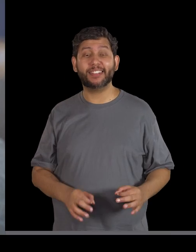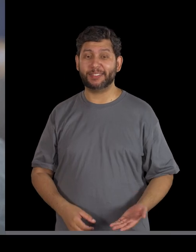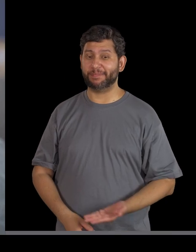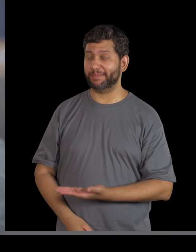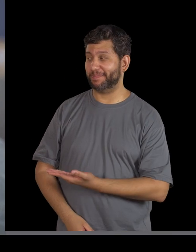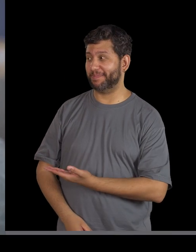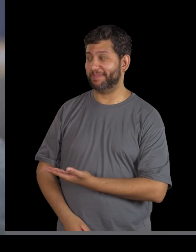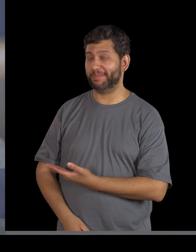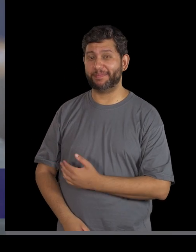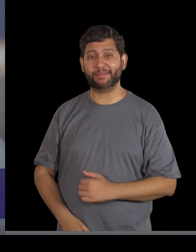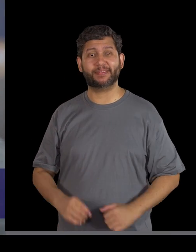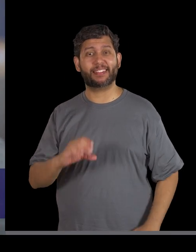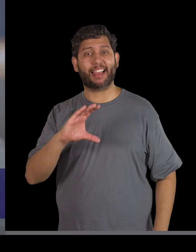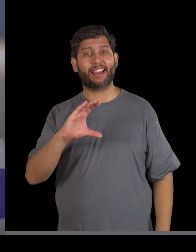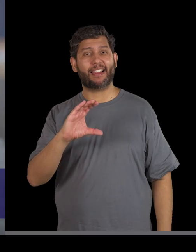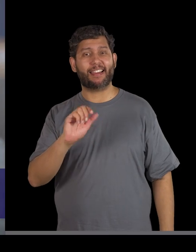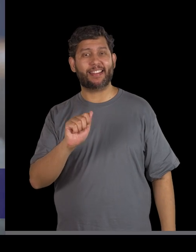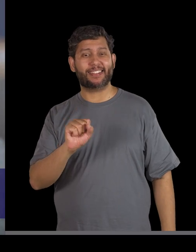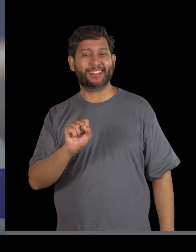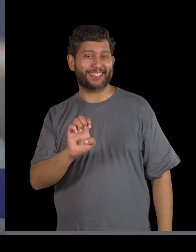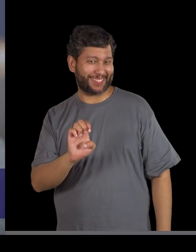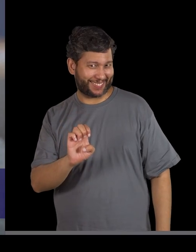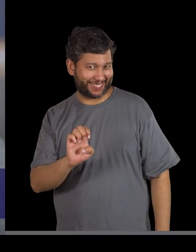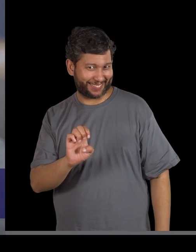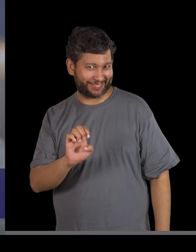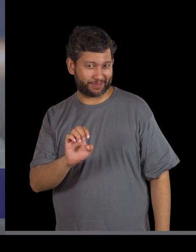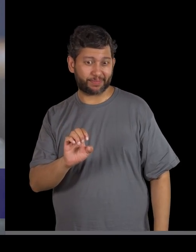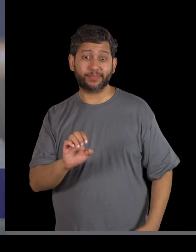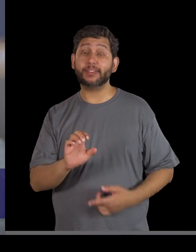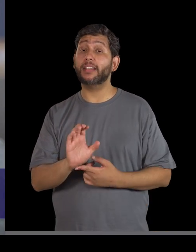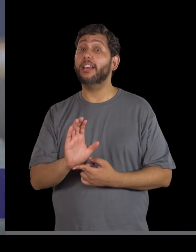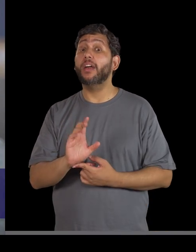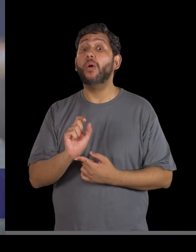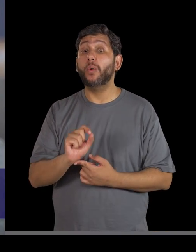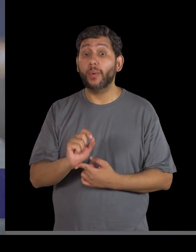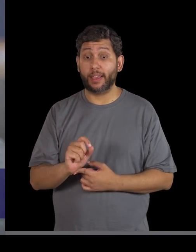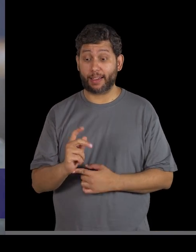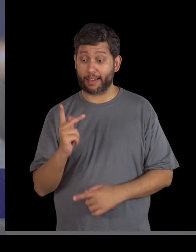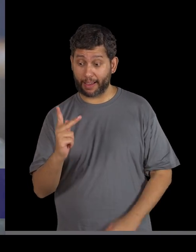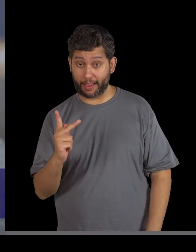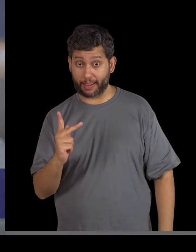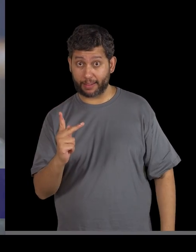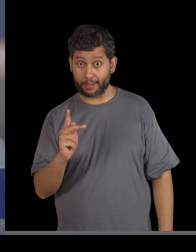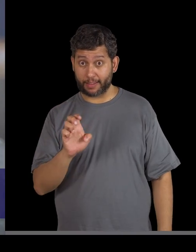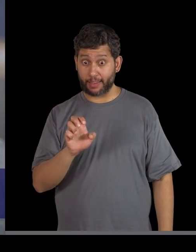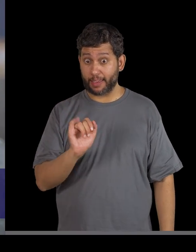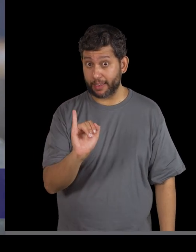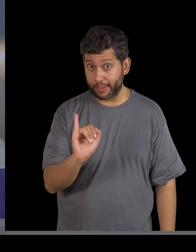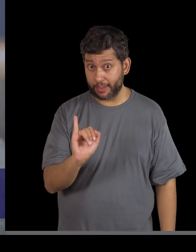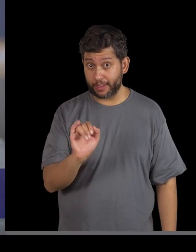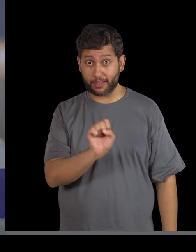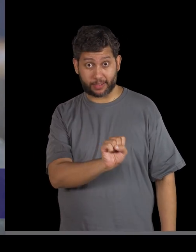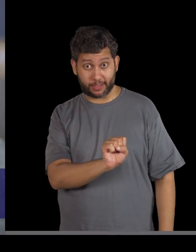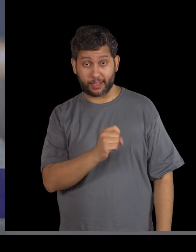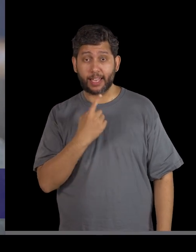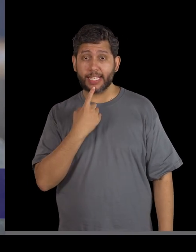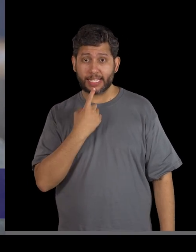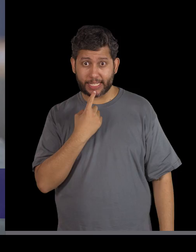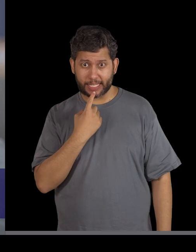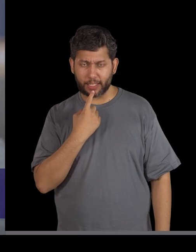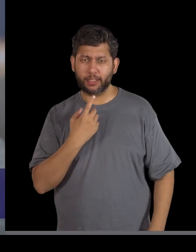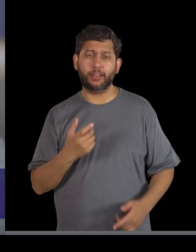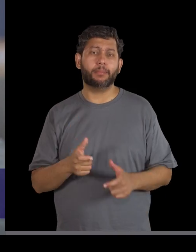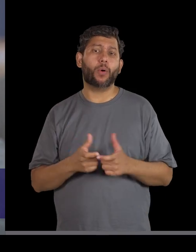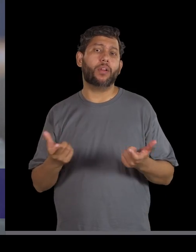Acertou quem respondeu case, case. A gente tem o K, o A e o S. Então,